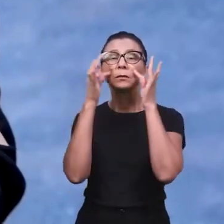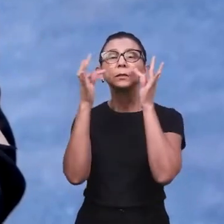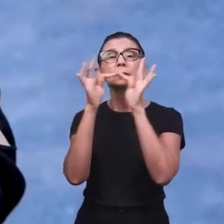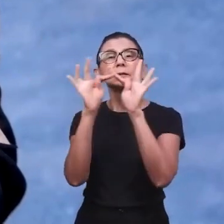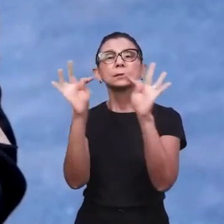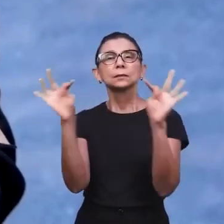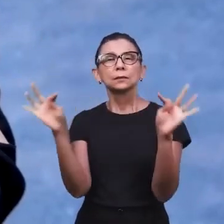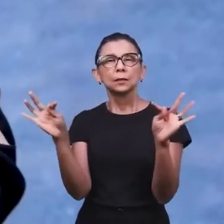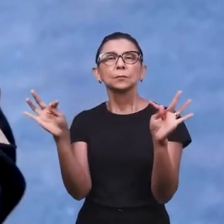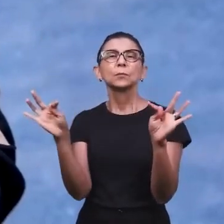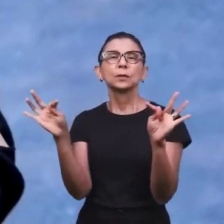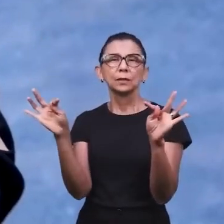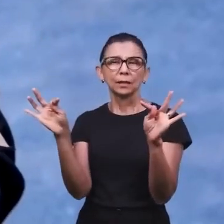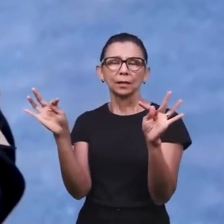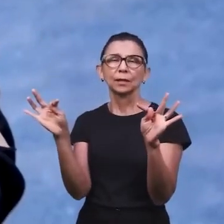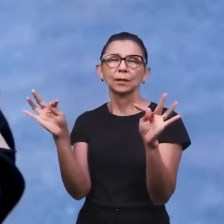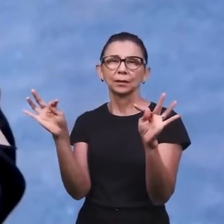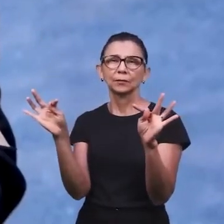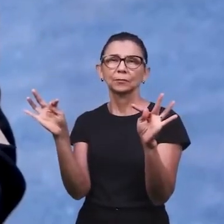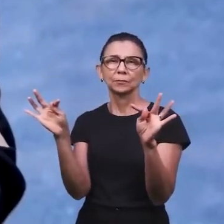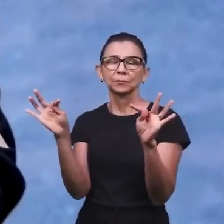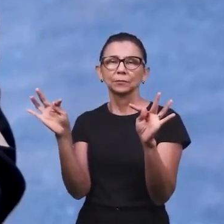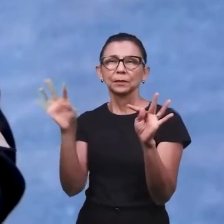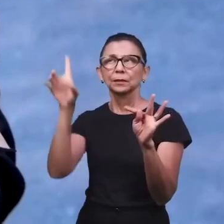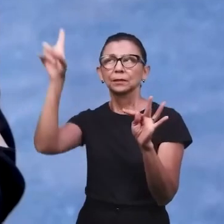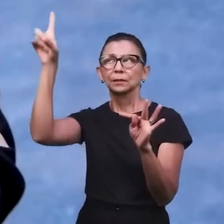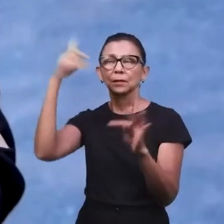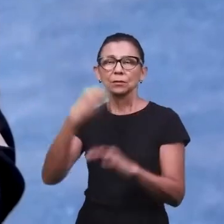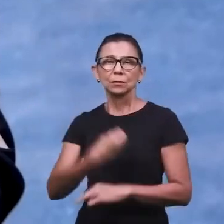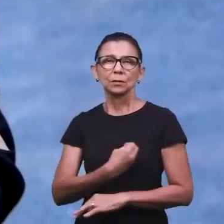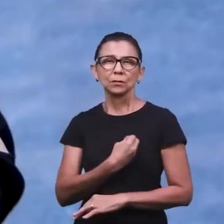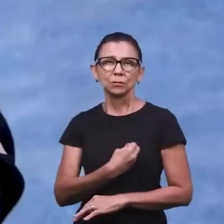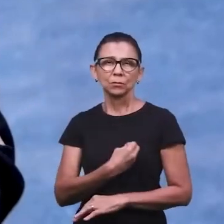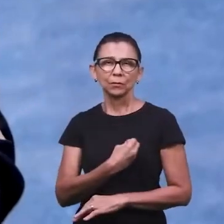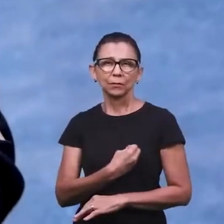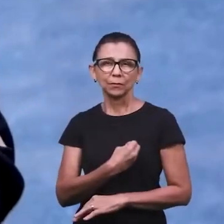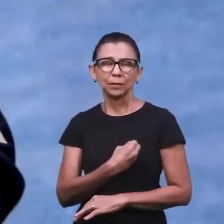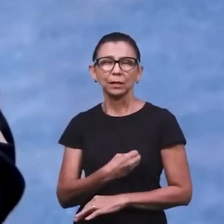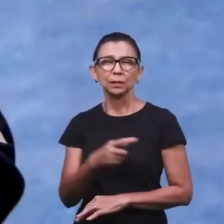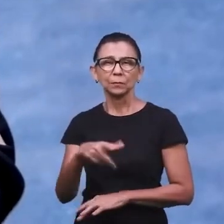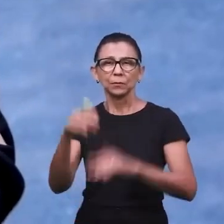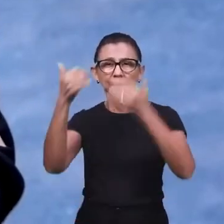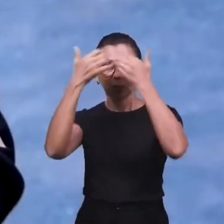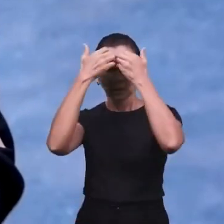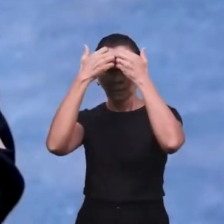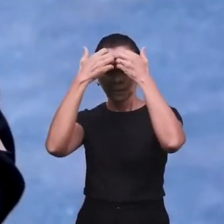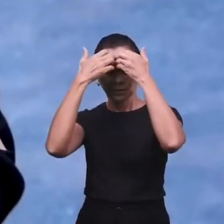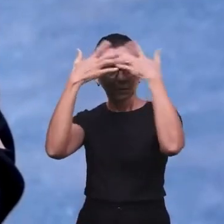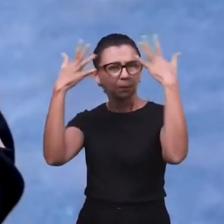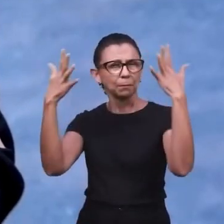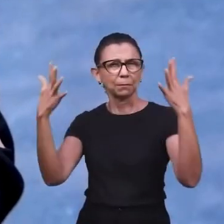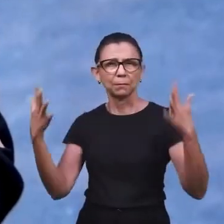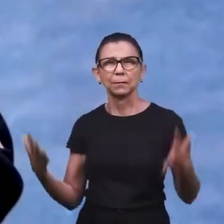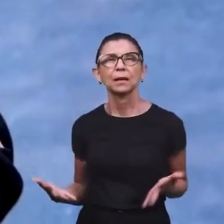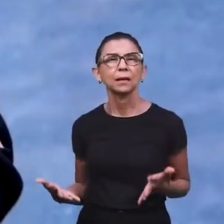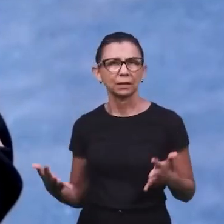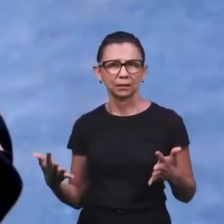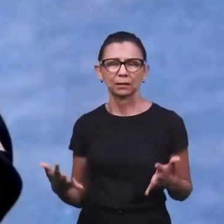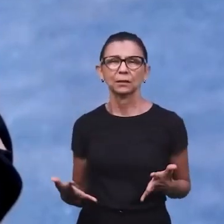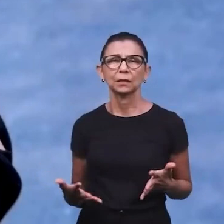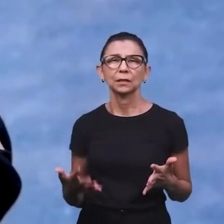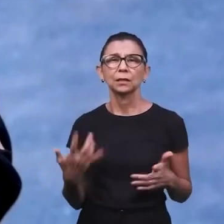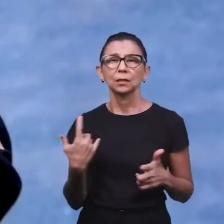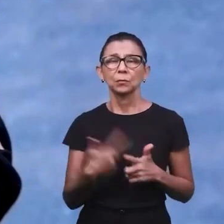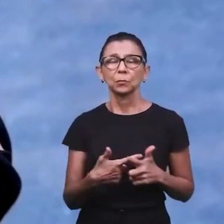Luz de Deus que há na sua vida para tirar a cegueira dos incrédulos aqueles que foram